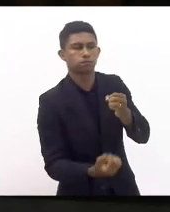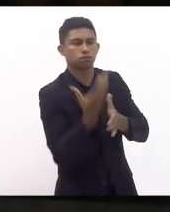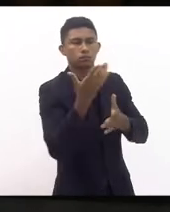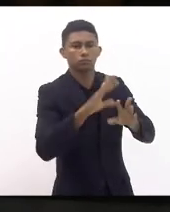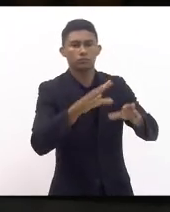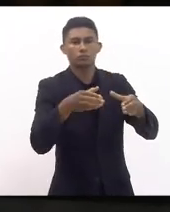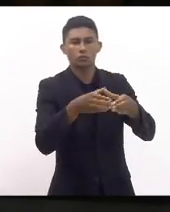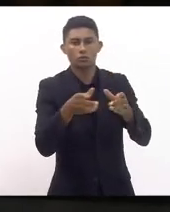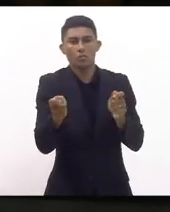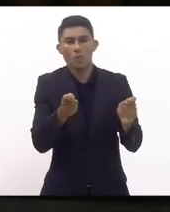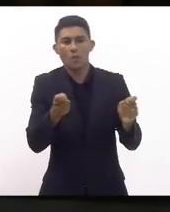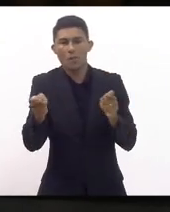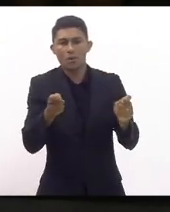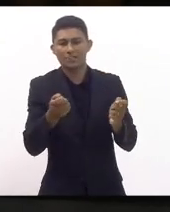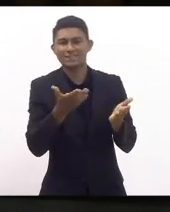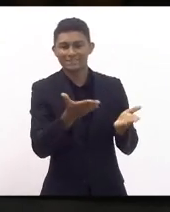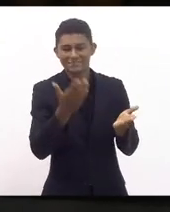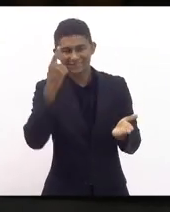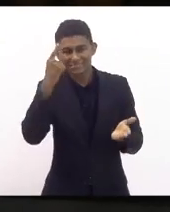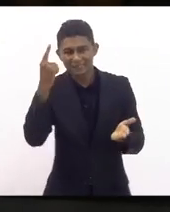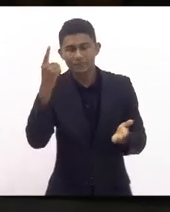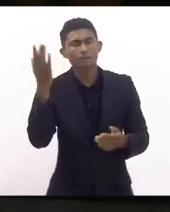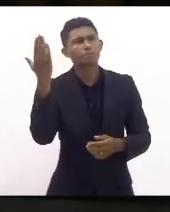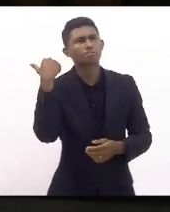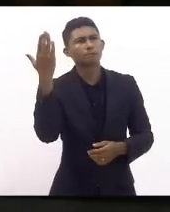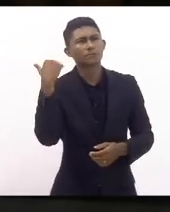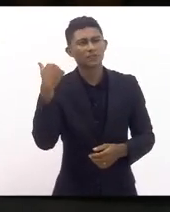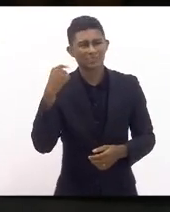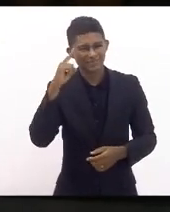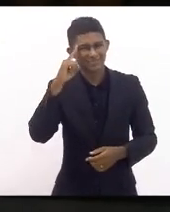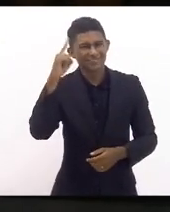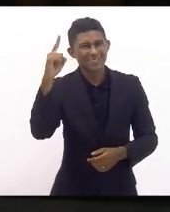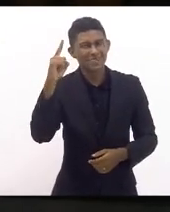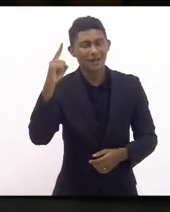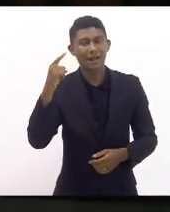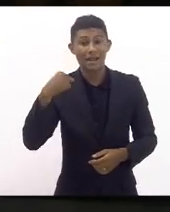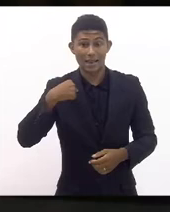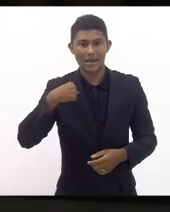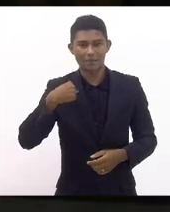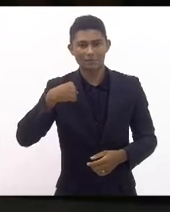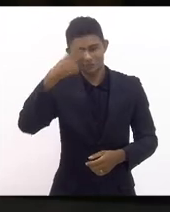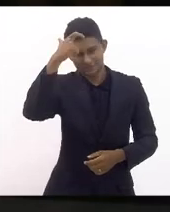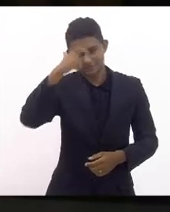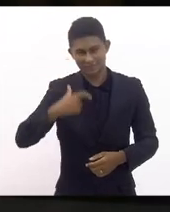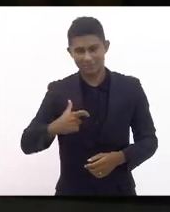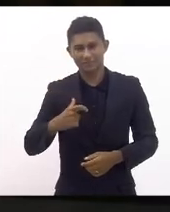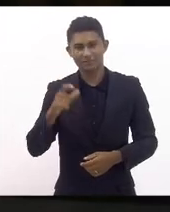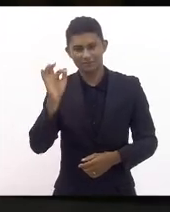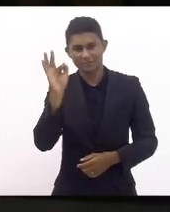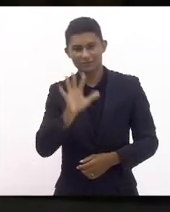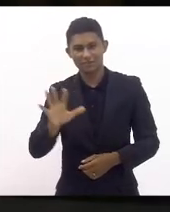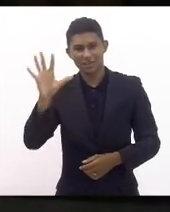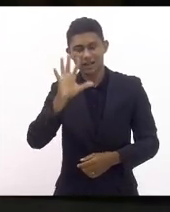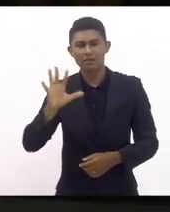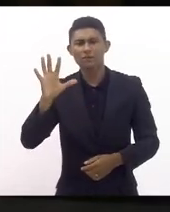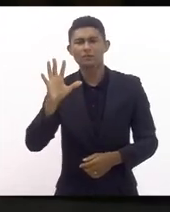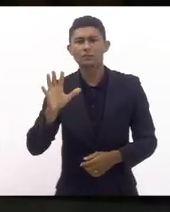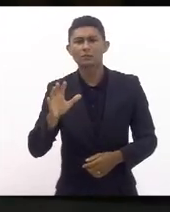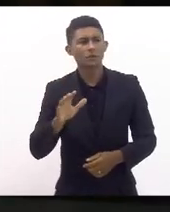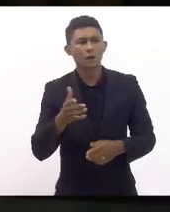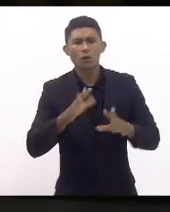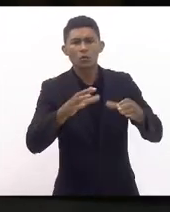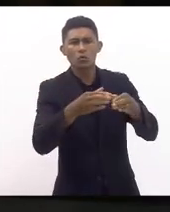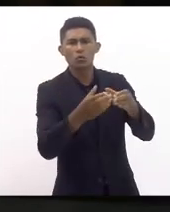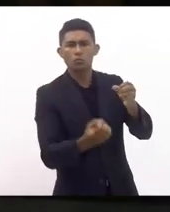esqueço do dia que eu era secretário de Fazenda E a auditoria, não existia a controladoria, existia